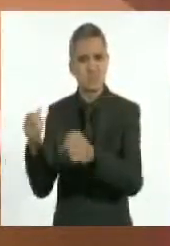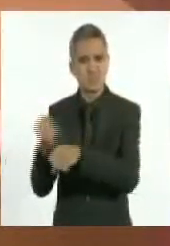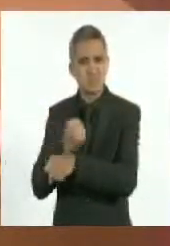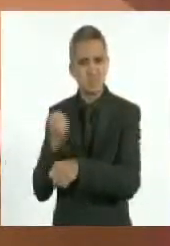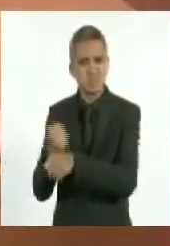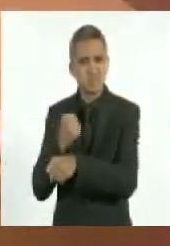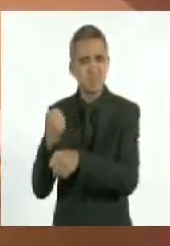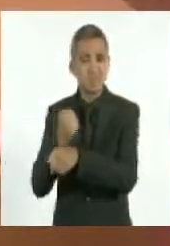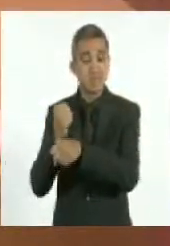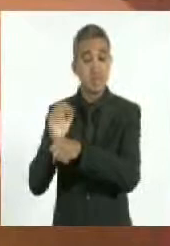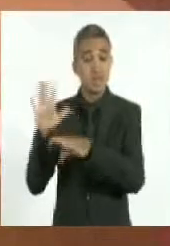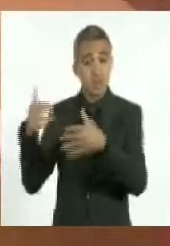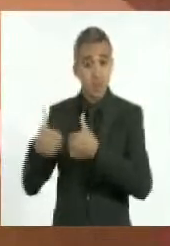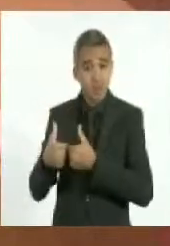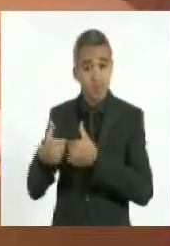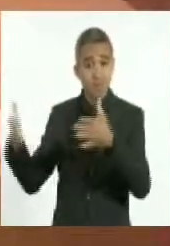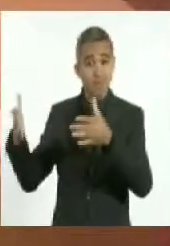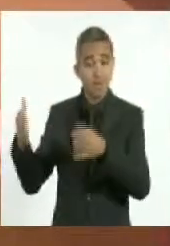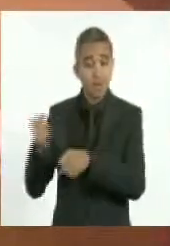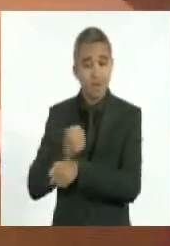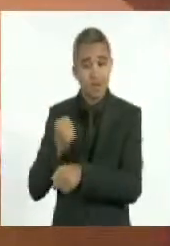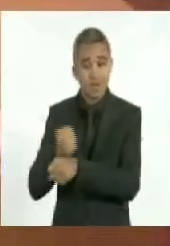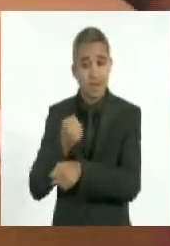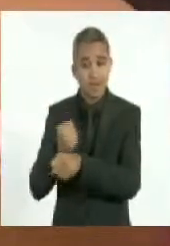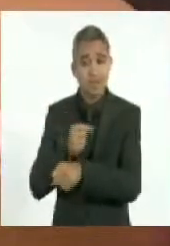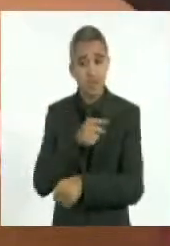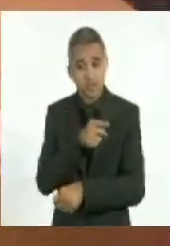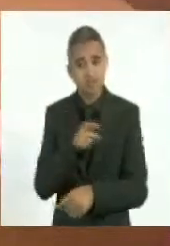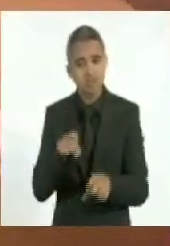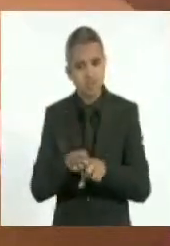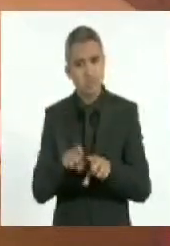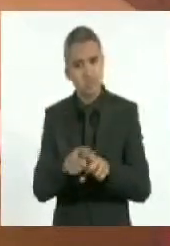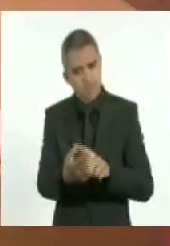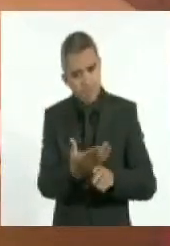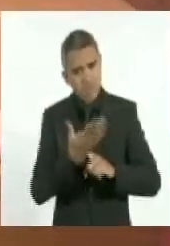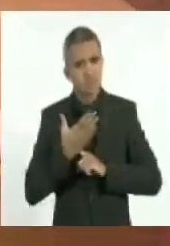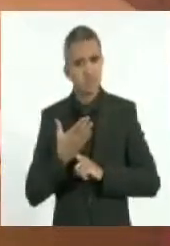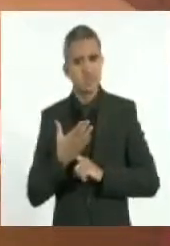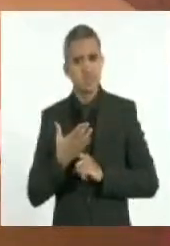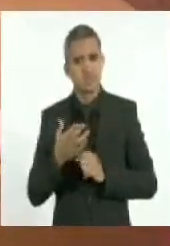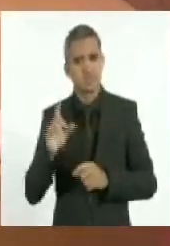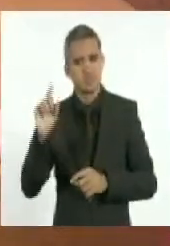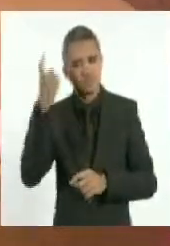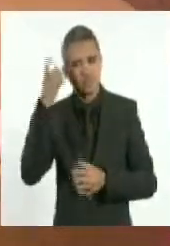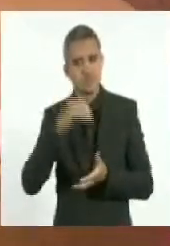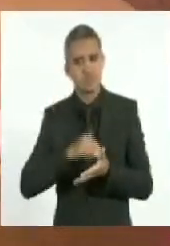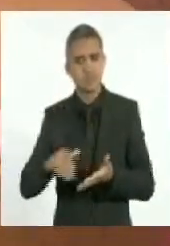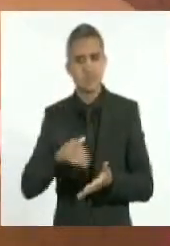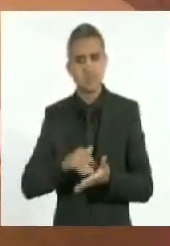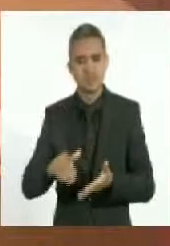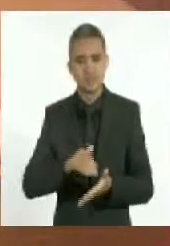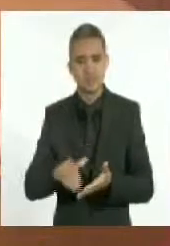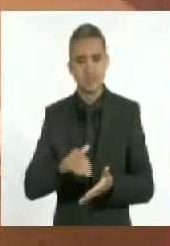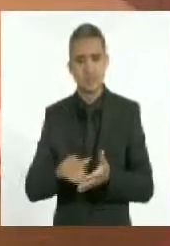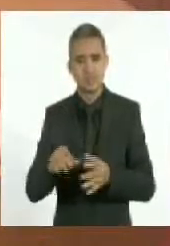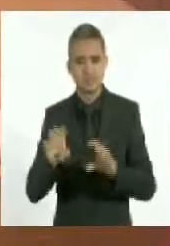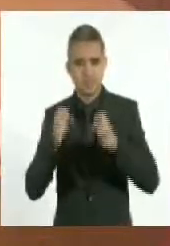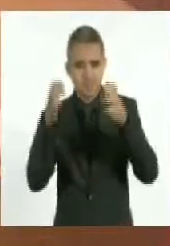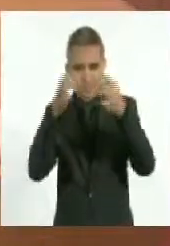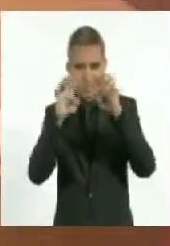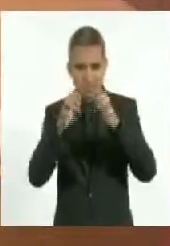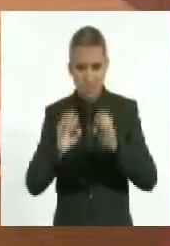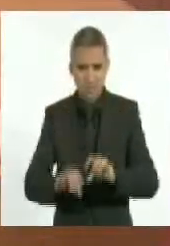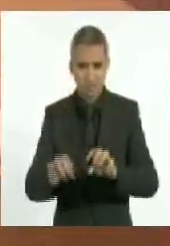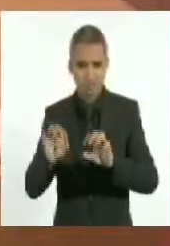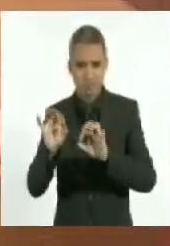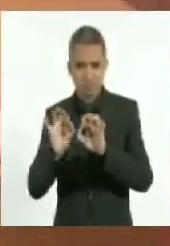quando foi inaugurado o Castelão, com uma participação decisiva sua, Vossa Excelência era então secretário de infraestrutura, né? E